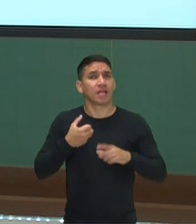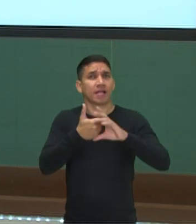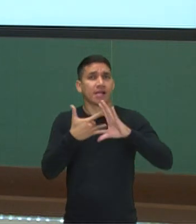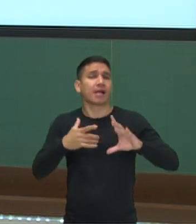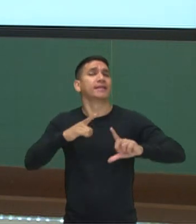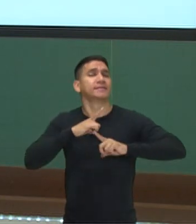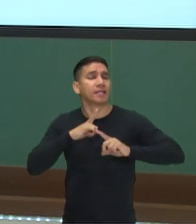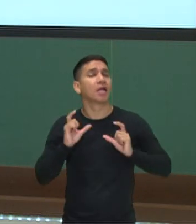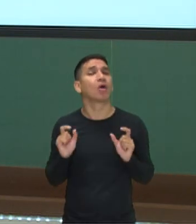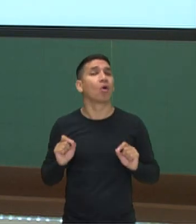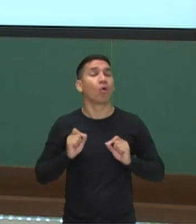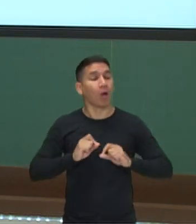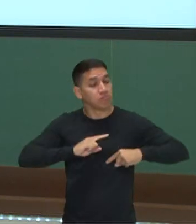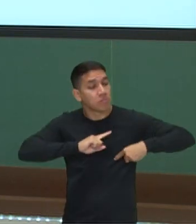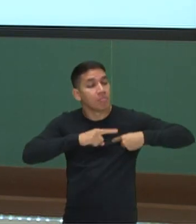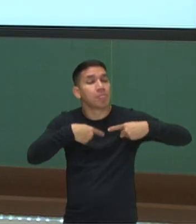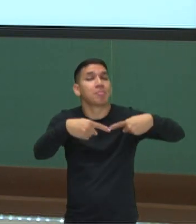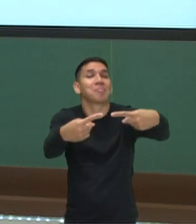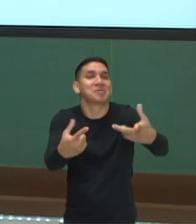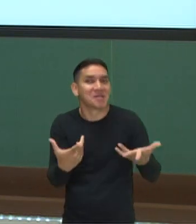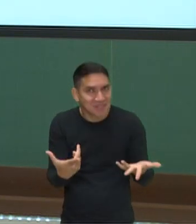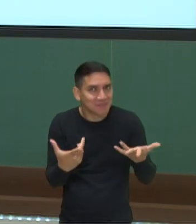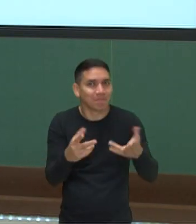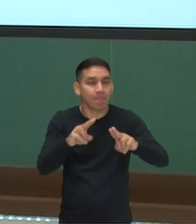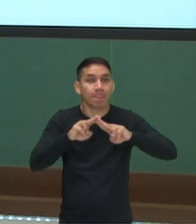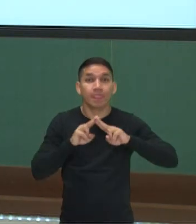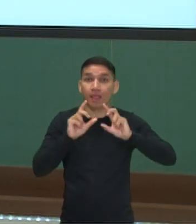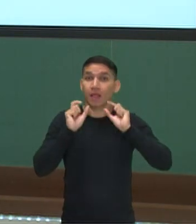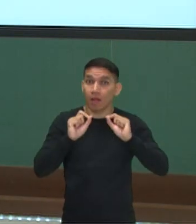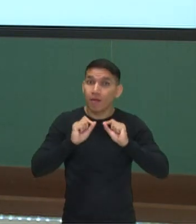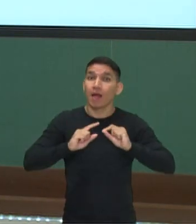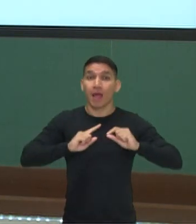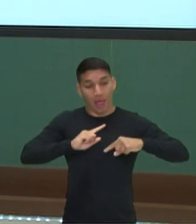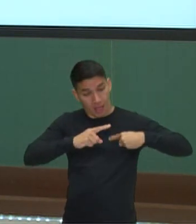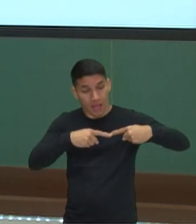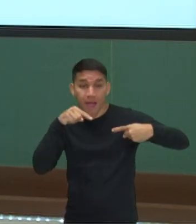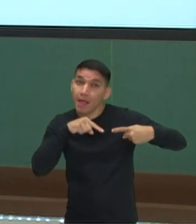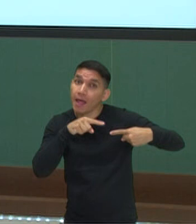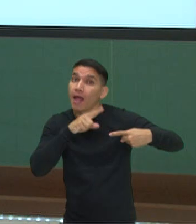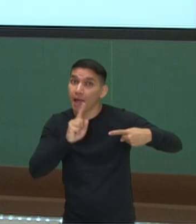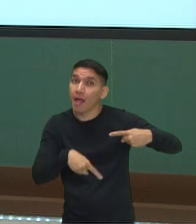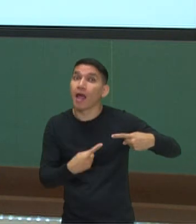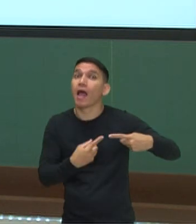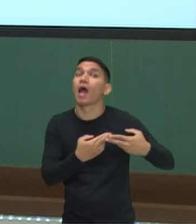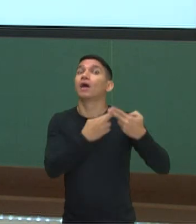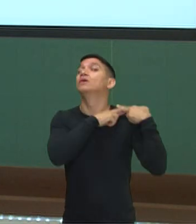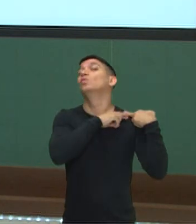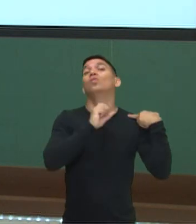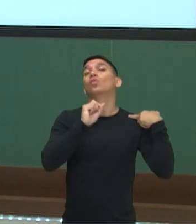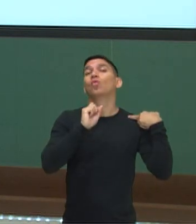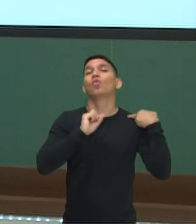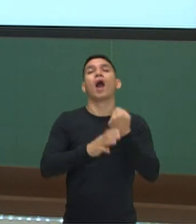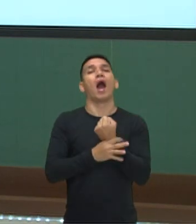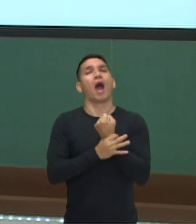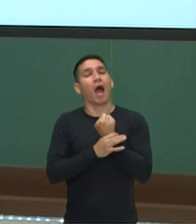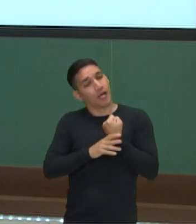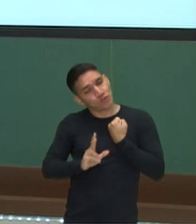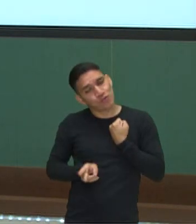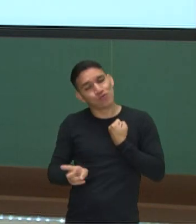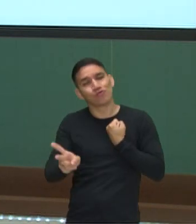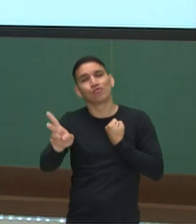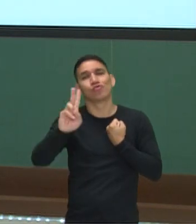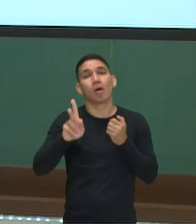característica de se reproduzir. E a reprodução, então, ela é responsável por garantir a